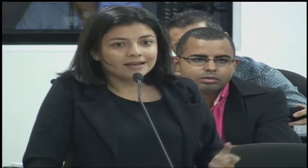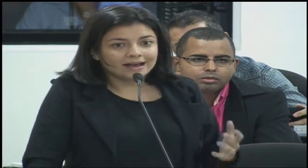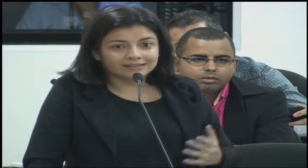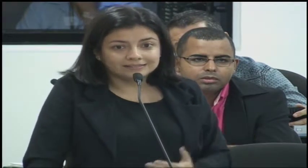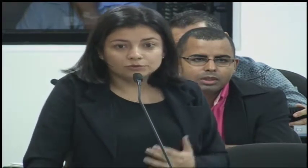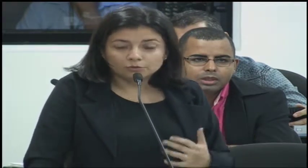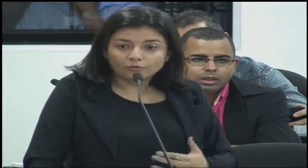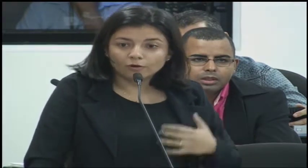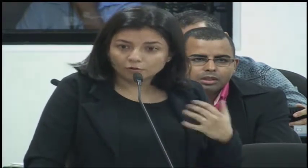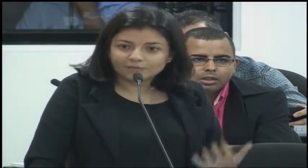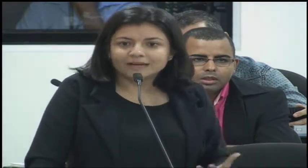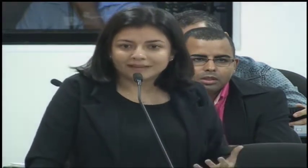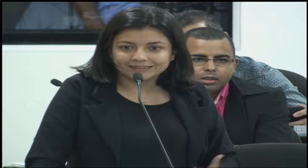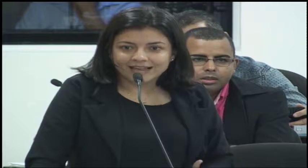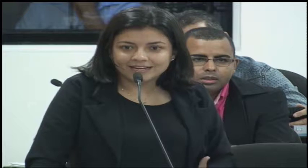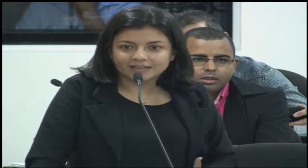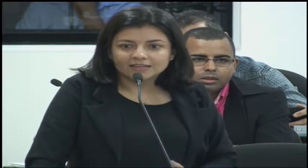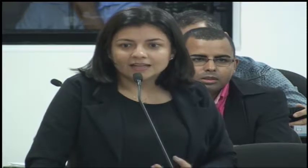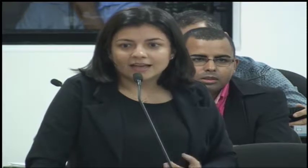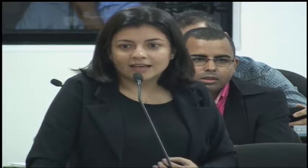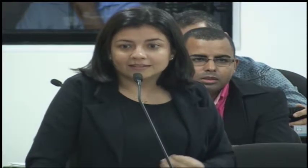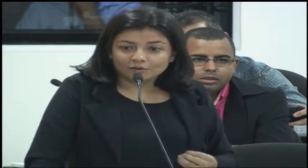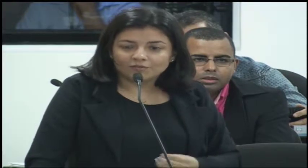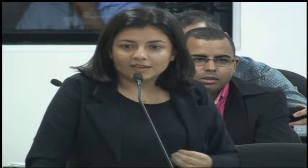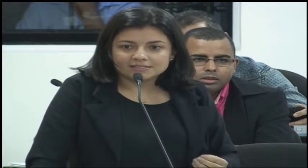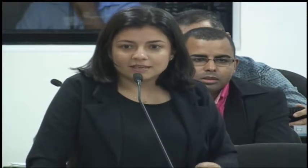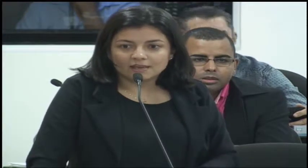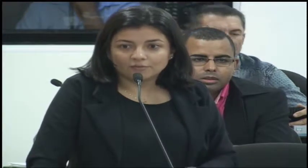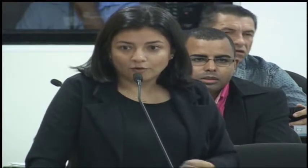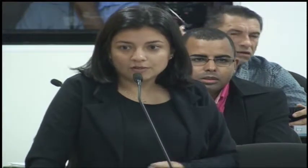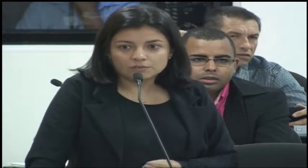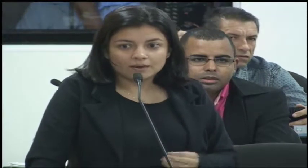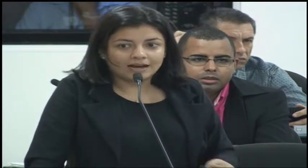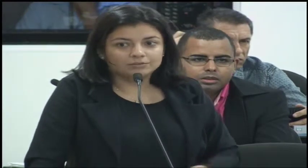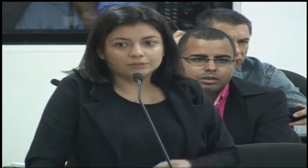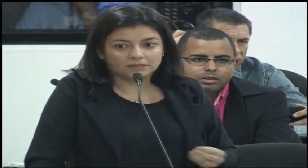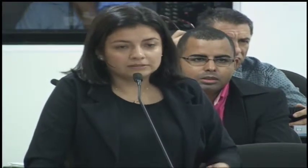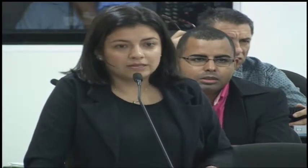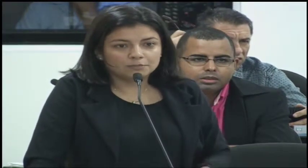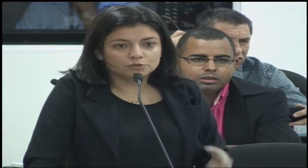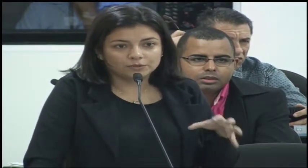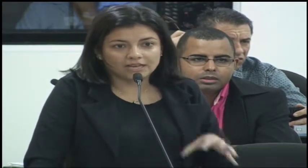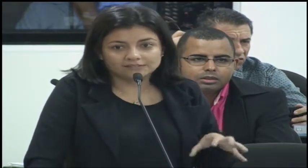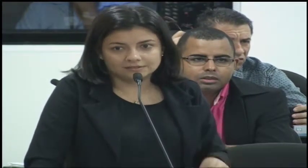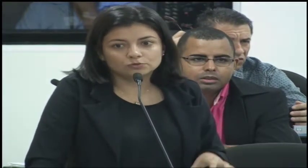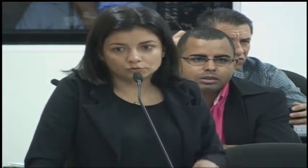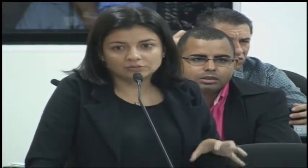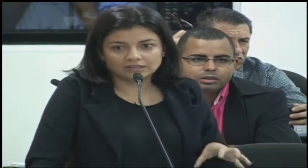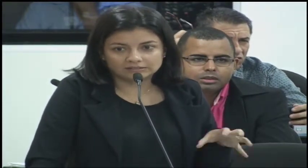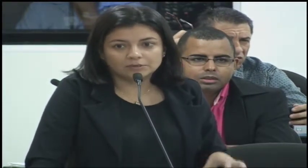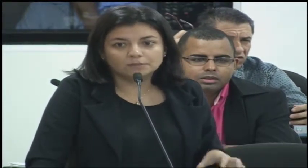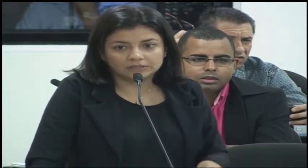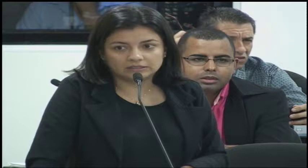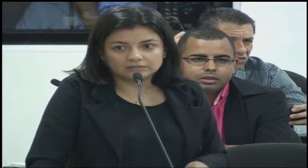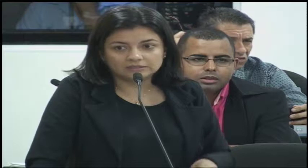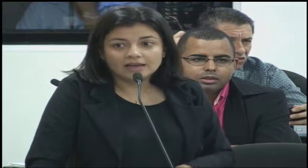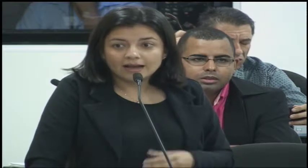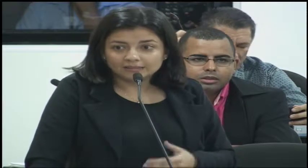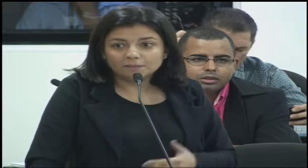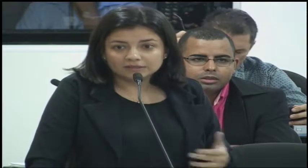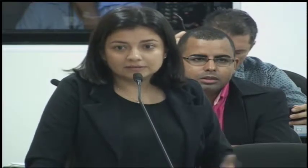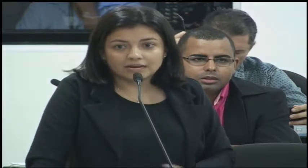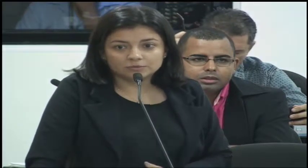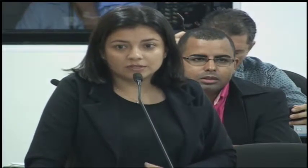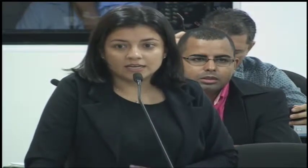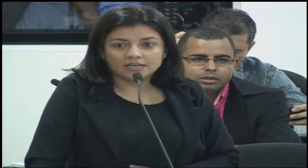concordo, a questão do volume da matéria. Talvez fosse o caso de pensarmos, porque essas discussões elas são importantes,